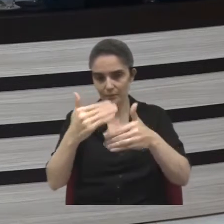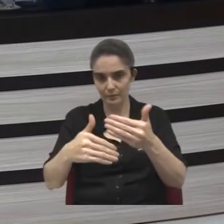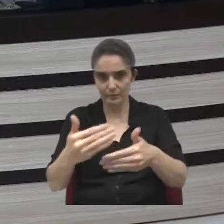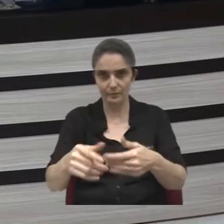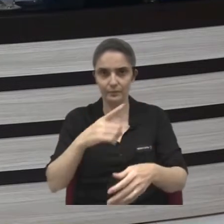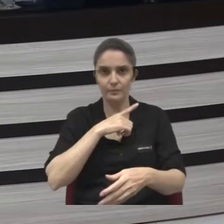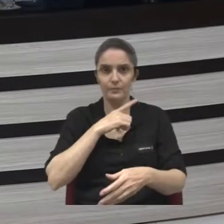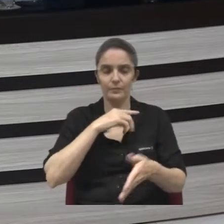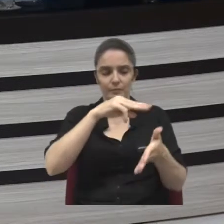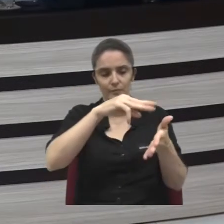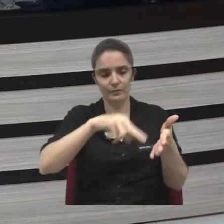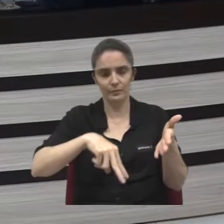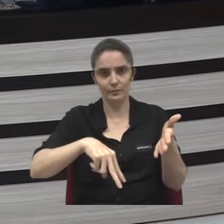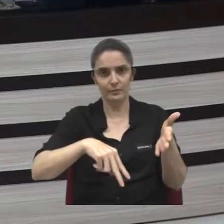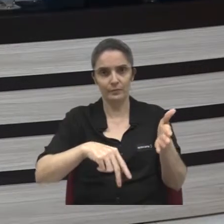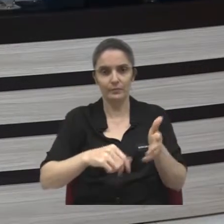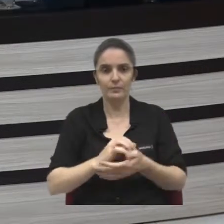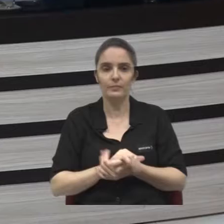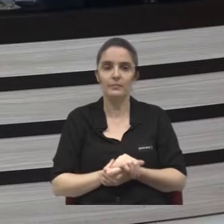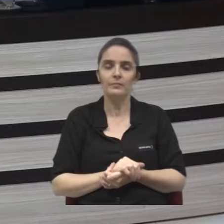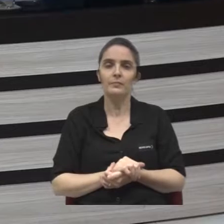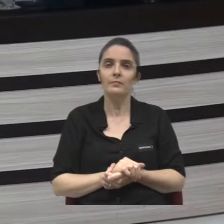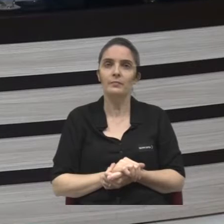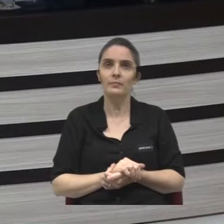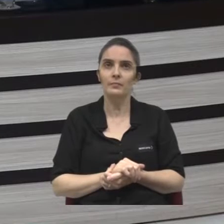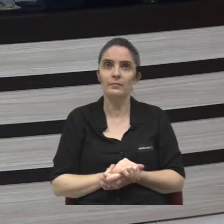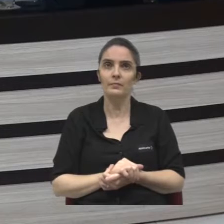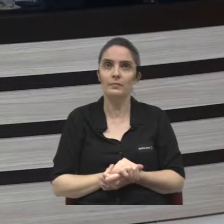com prioridade de leitura.